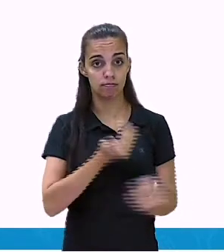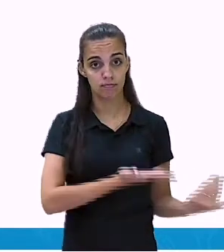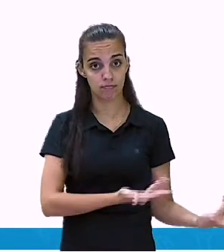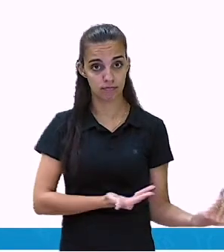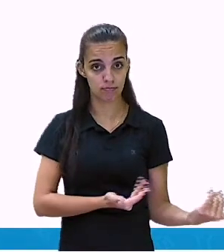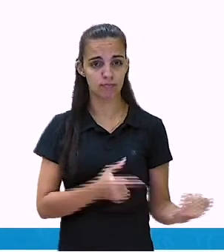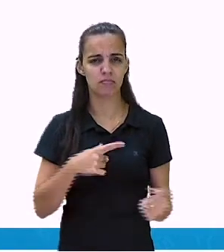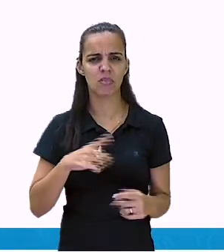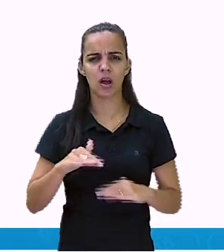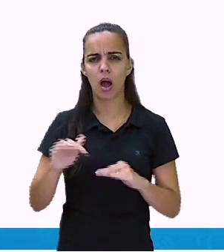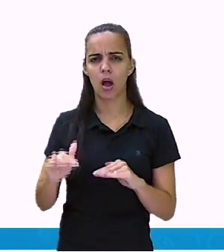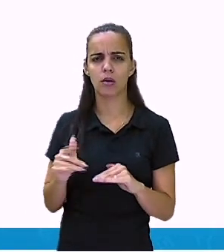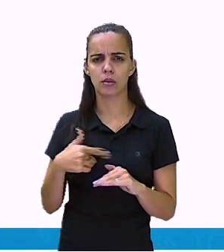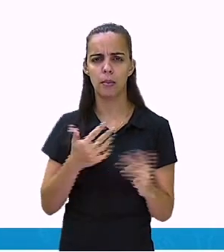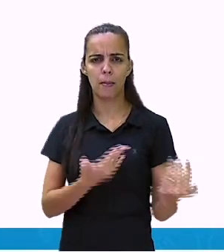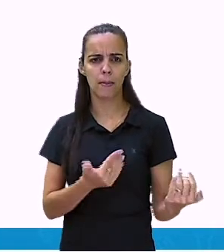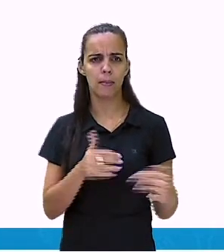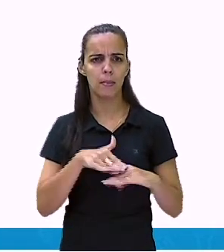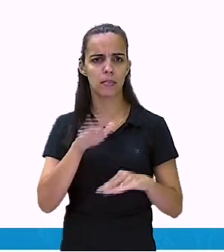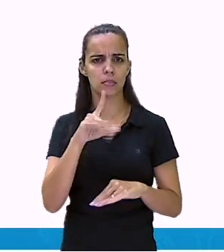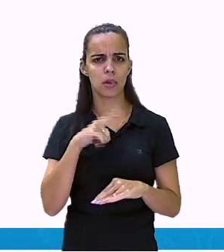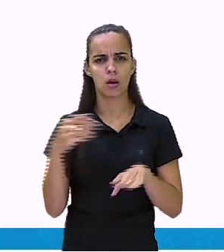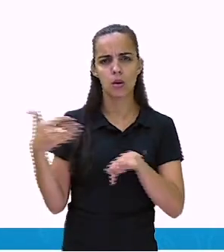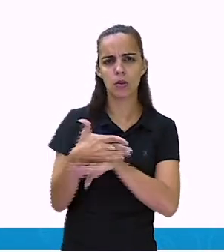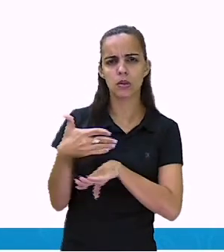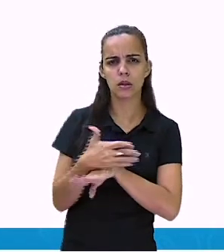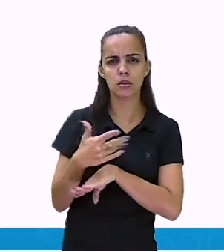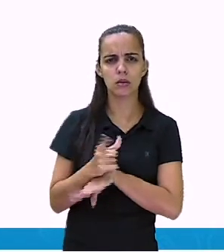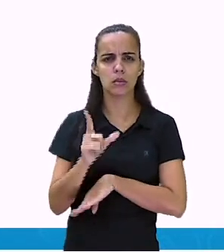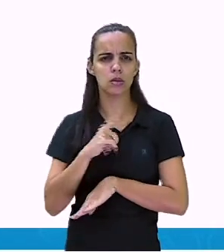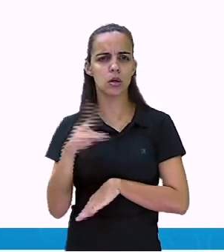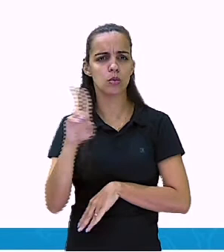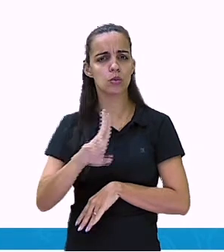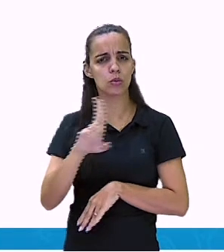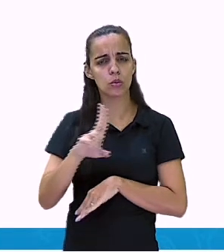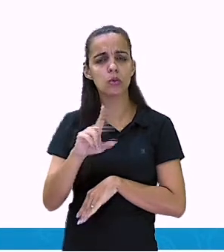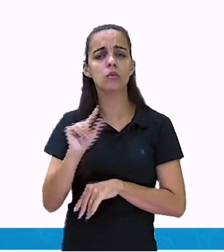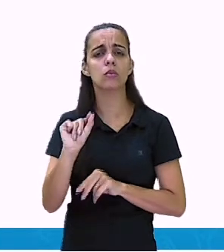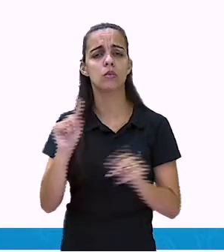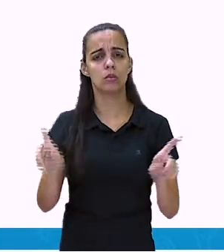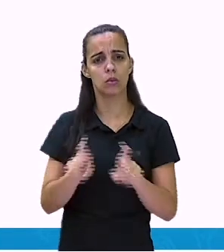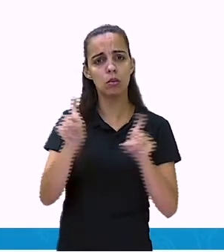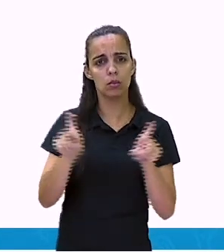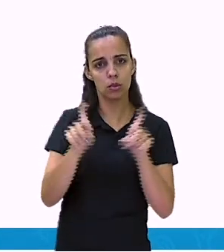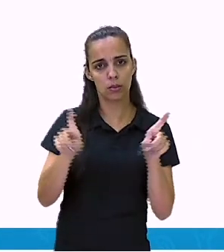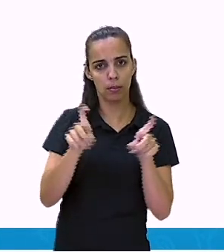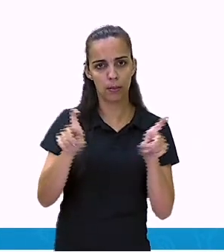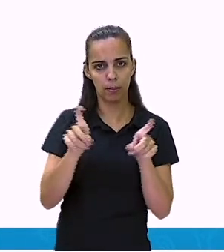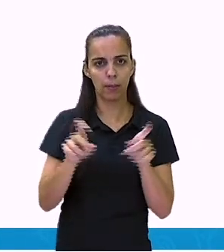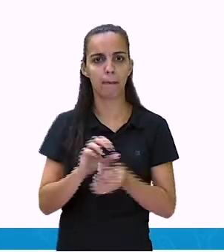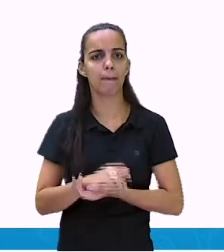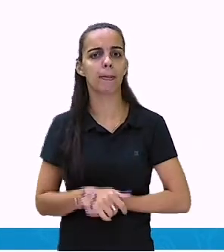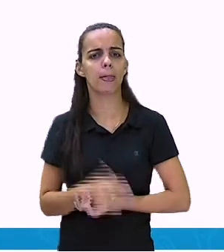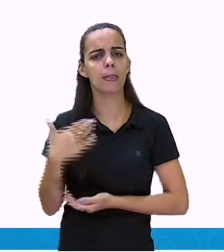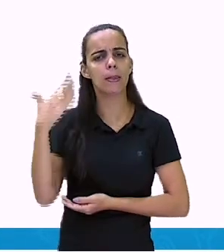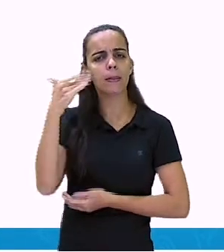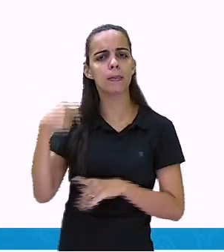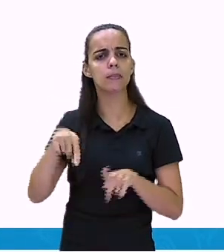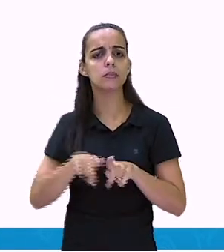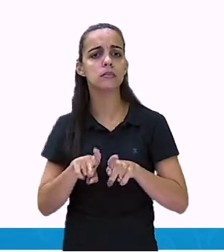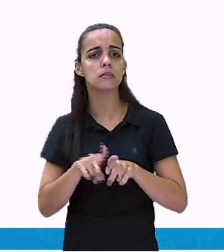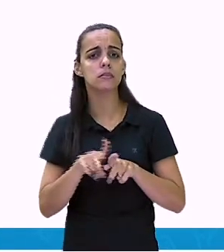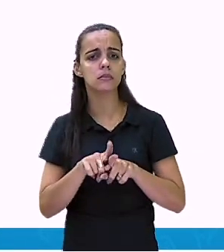estão cada vez mais cedo e com mais frequência tendo acesso ao uso de computadores.